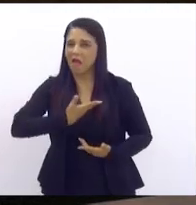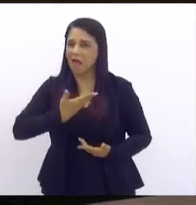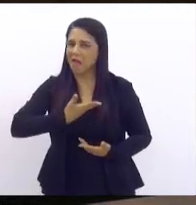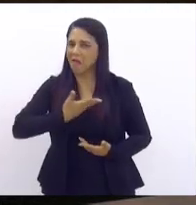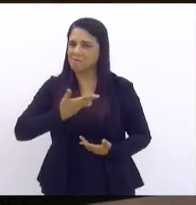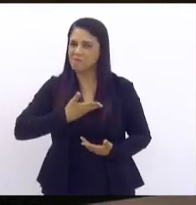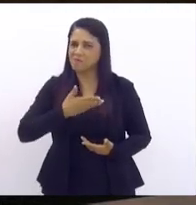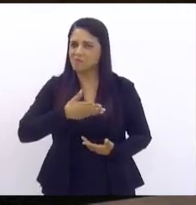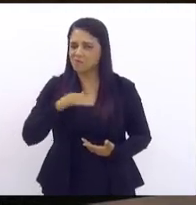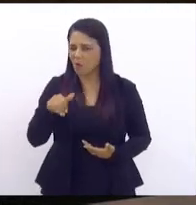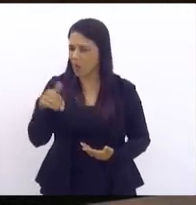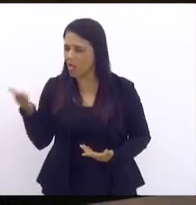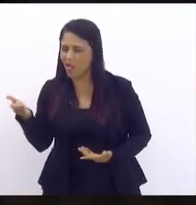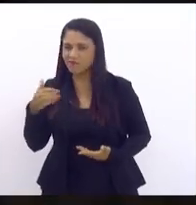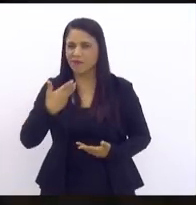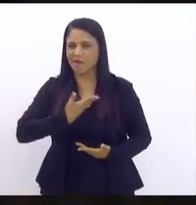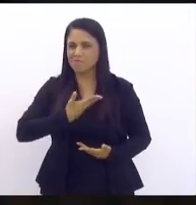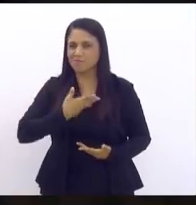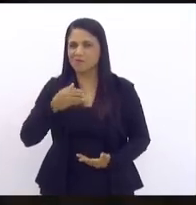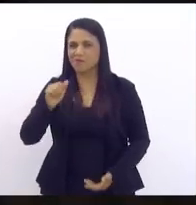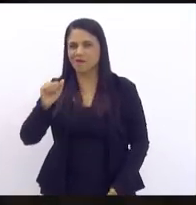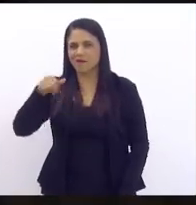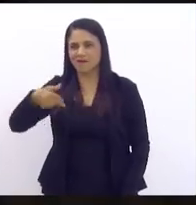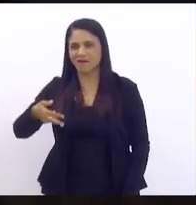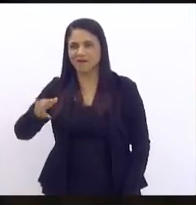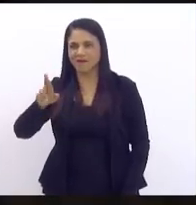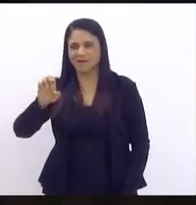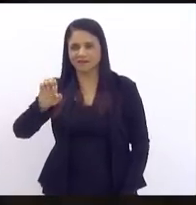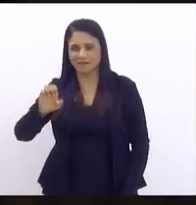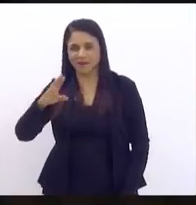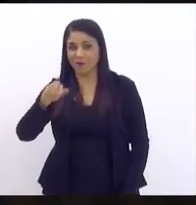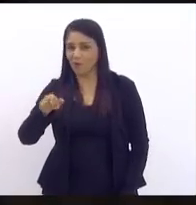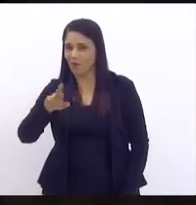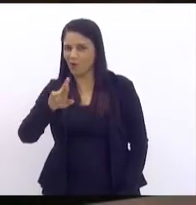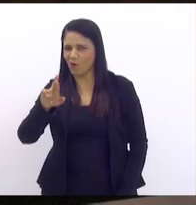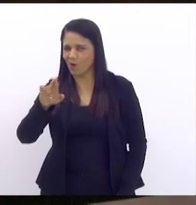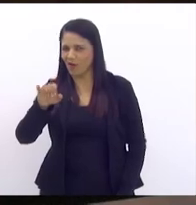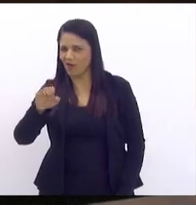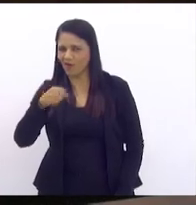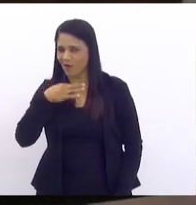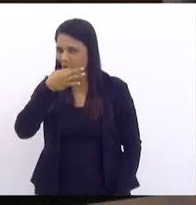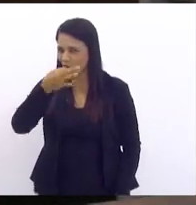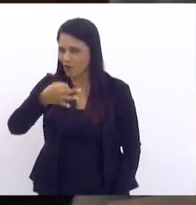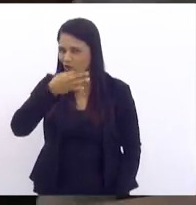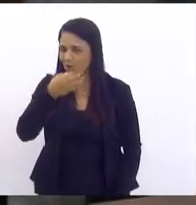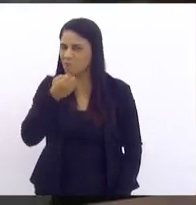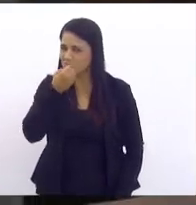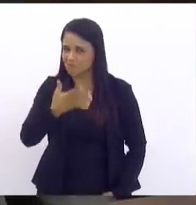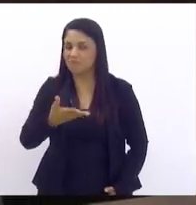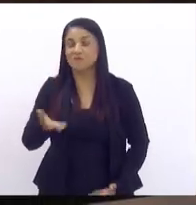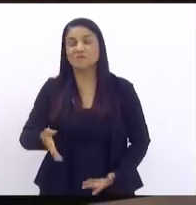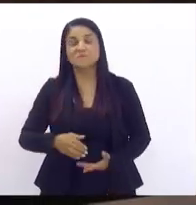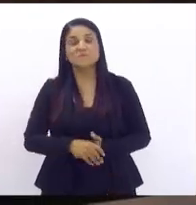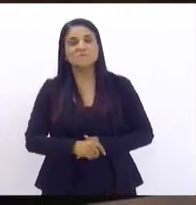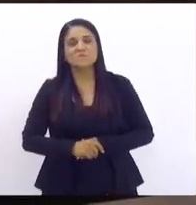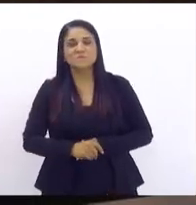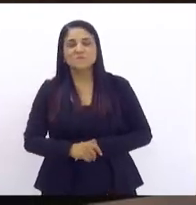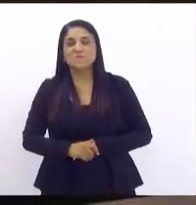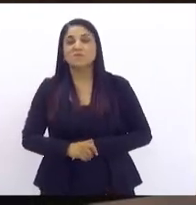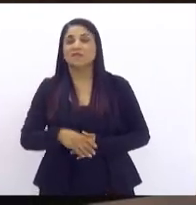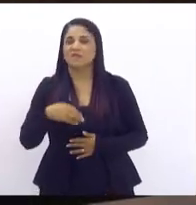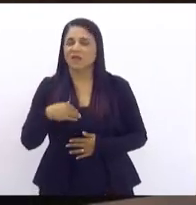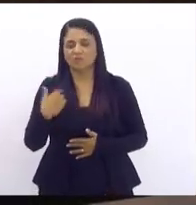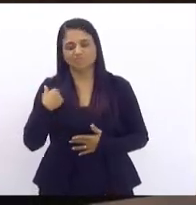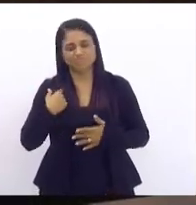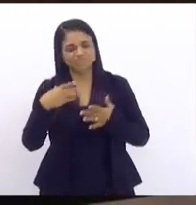alerta, André Correia, que sempre tem umas sugestões sustentáveis. Bem, Eu não conheço